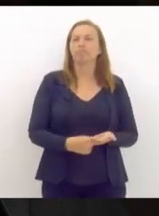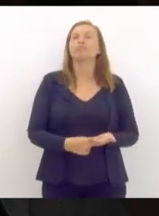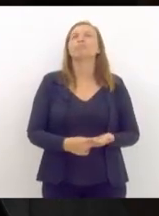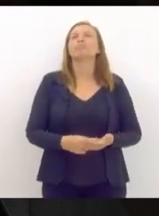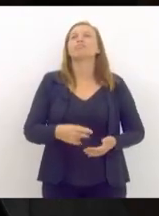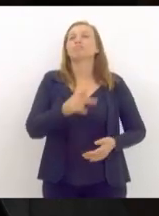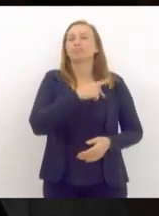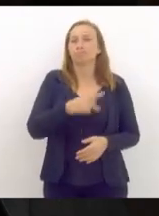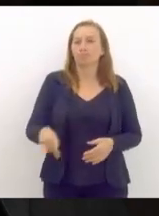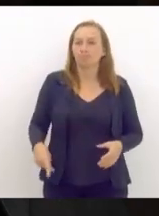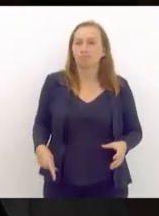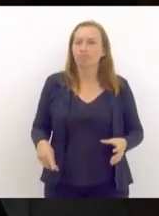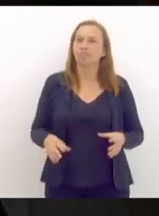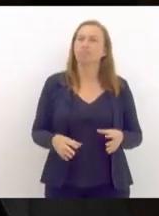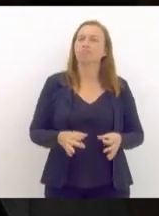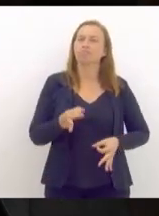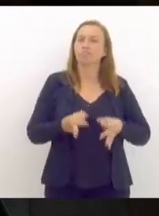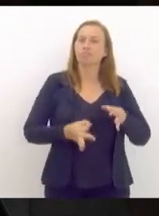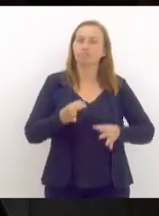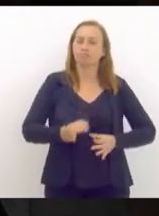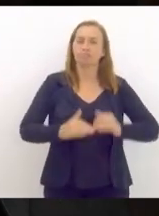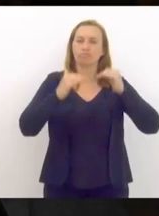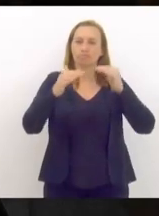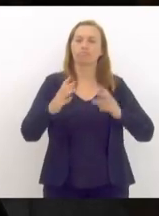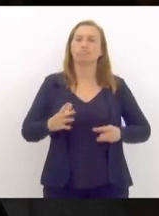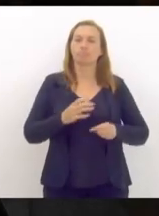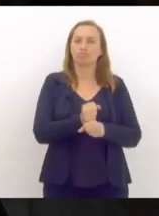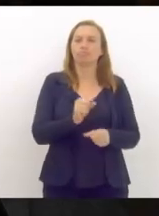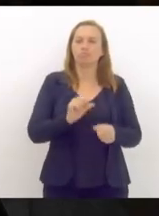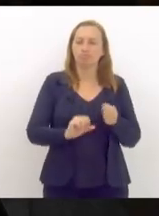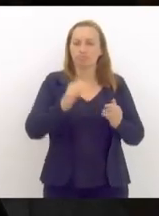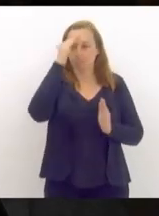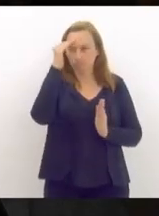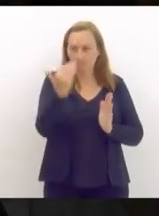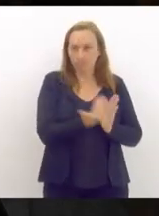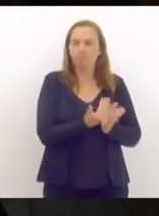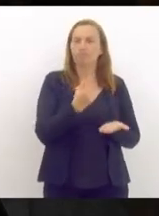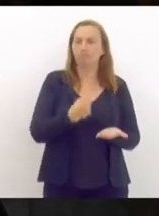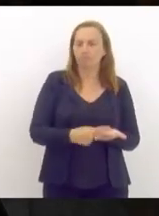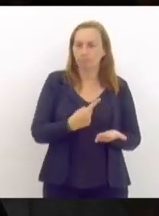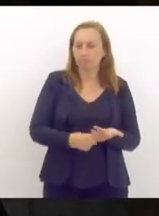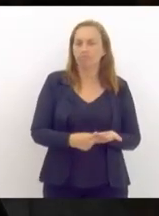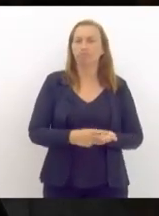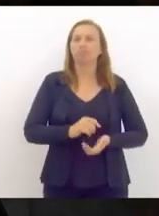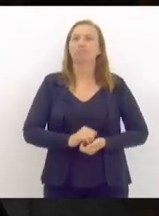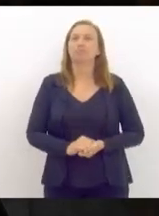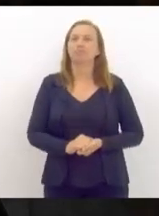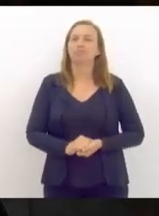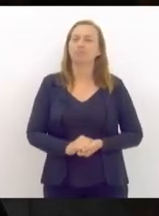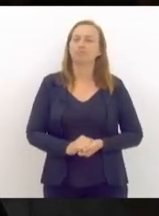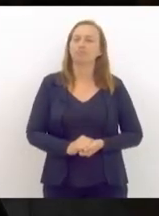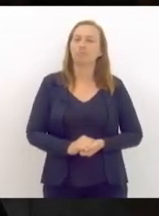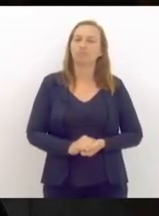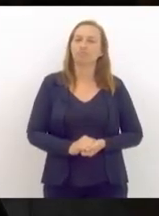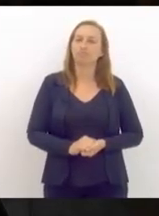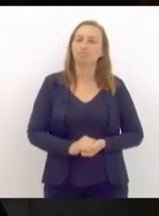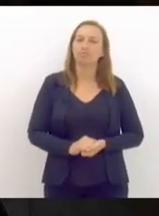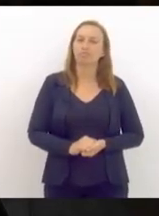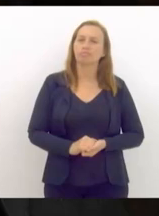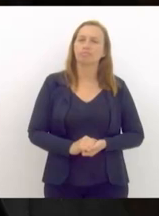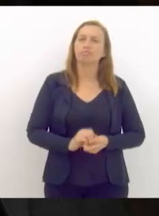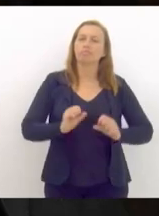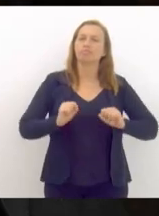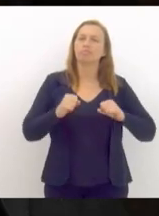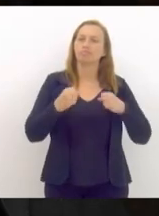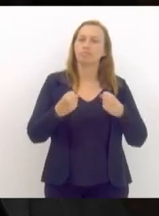Estado fez? Cumpriu o acordo. O que o Procurador-Geral de Justiça fez? Cumpriu o acordo. O que o